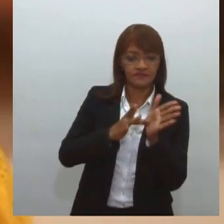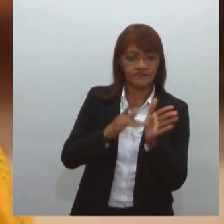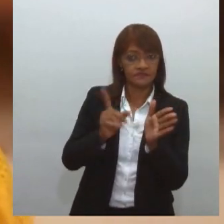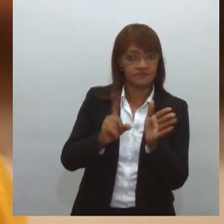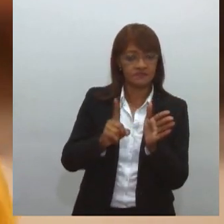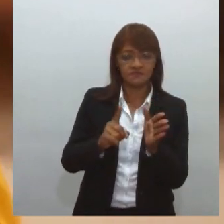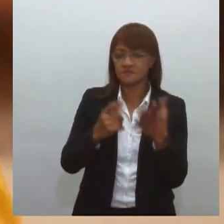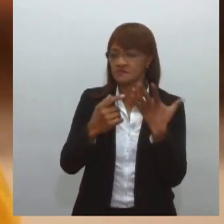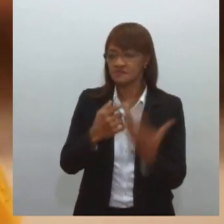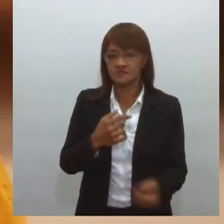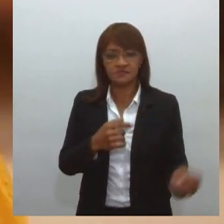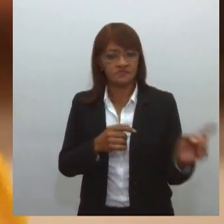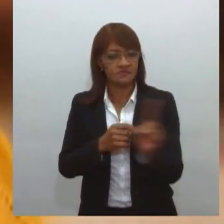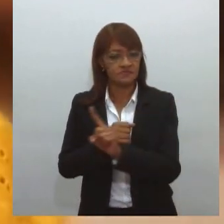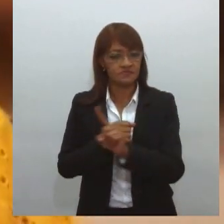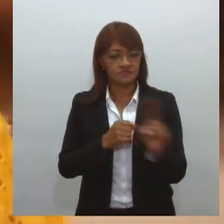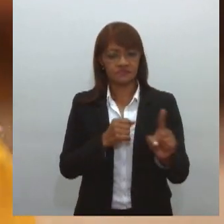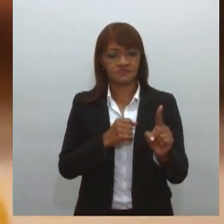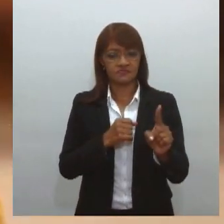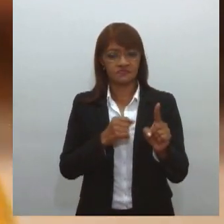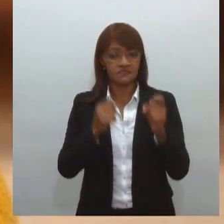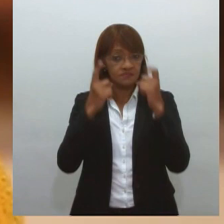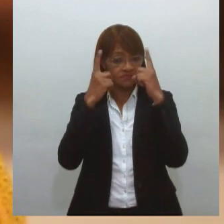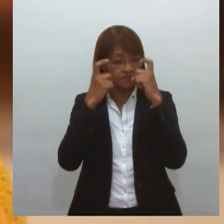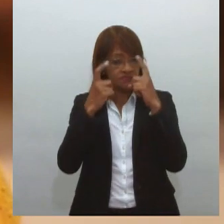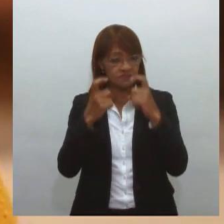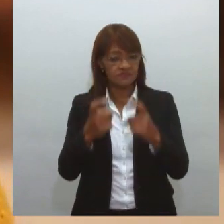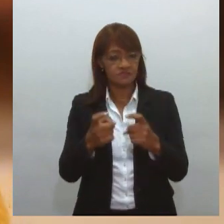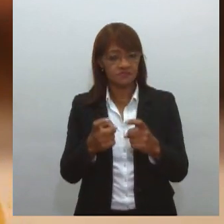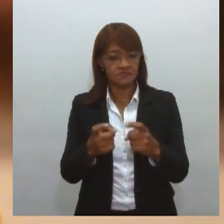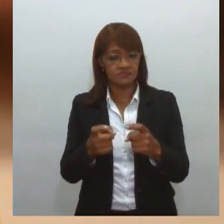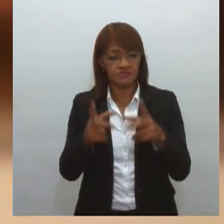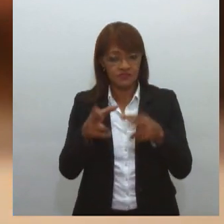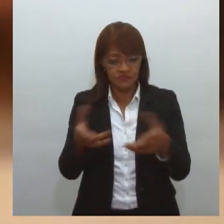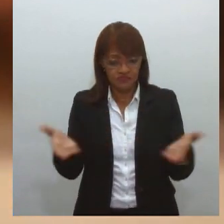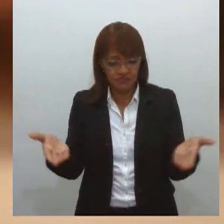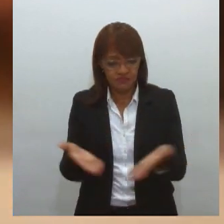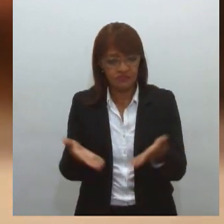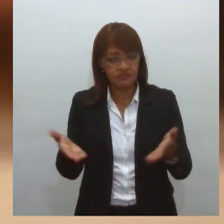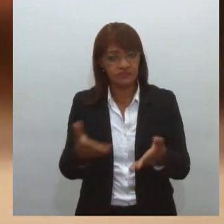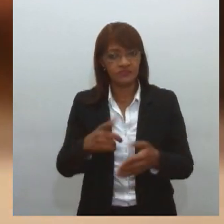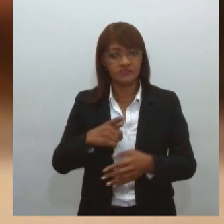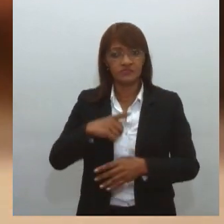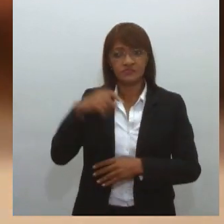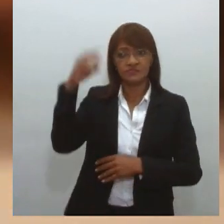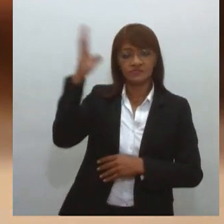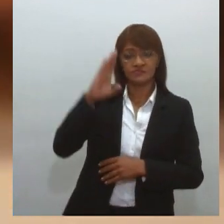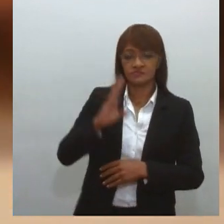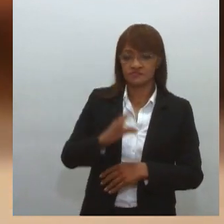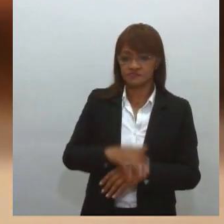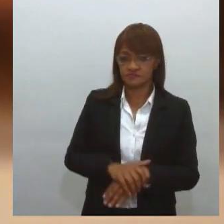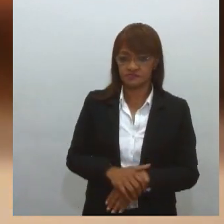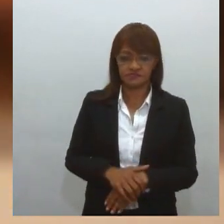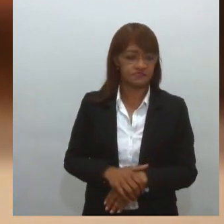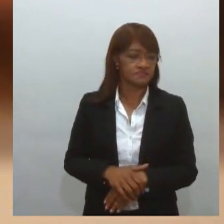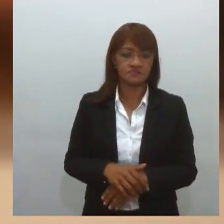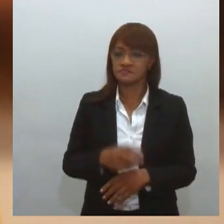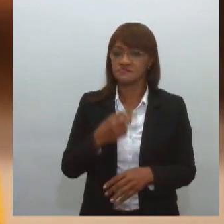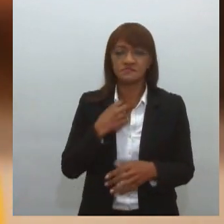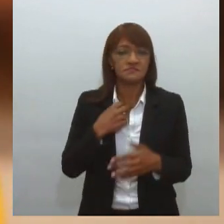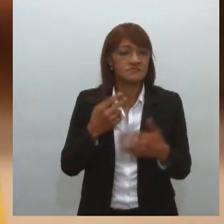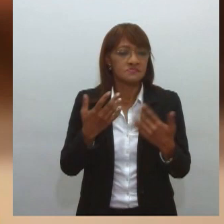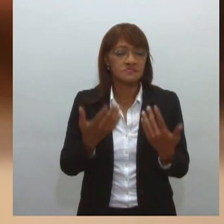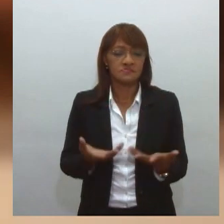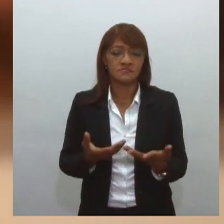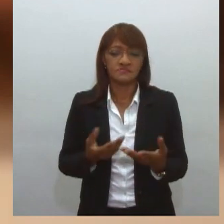aceitar uma violência do jeito que a gente vem encontrando pelo Brasil afora. Não é possível mais, Acival, você